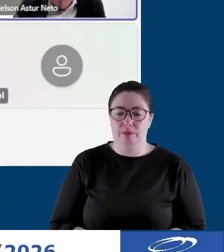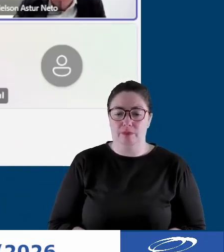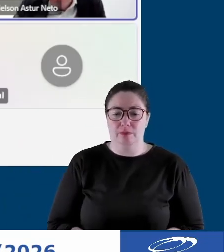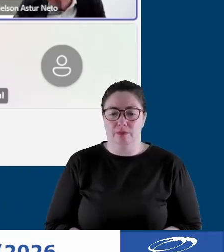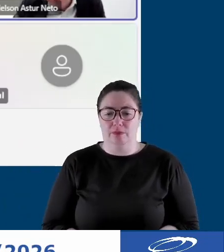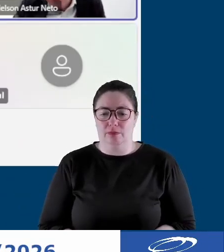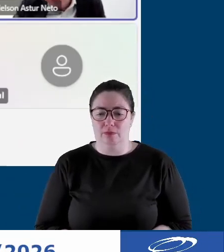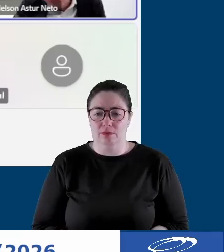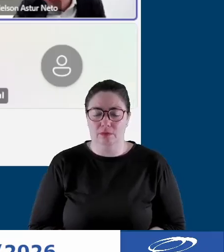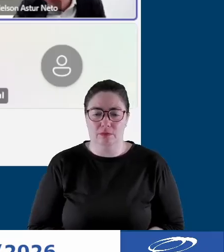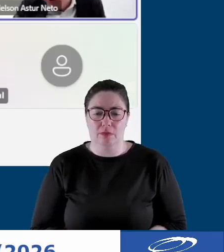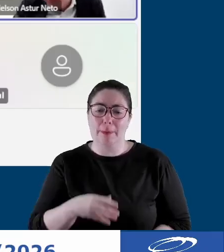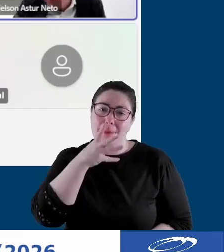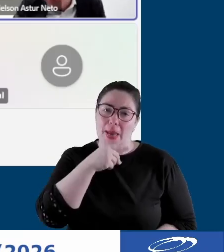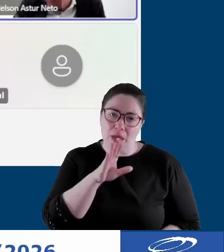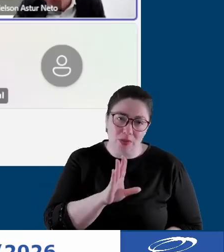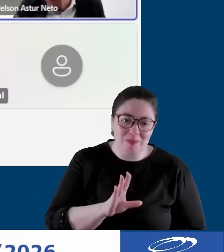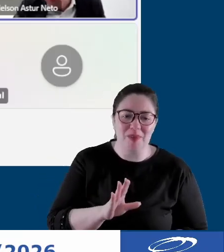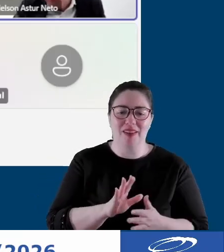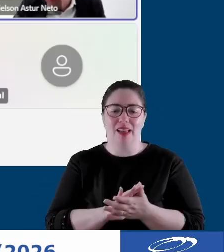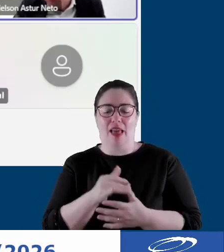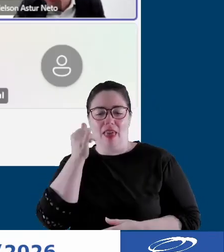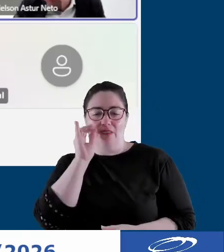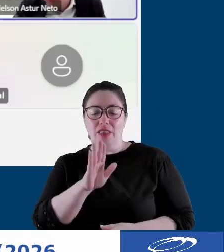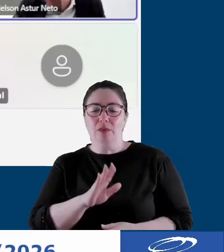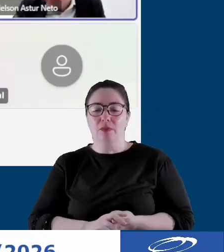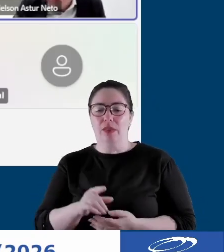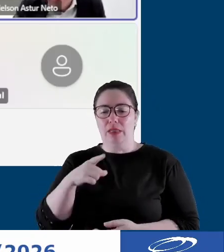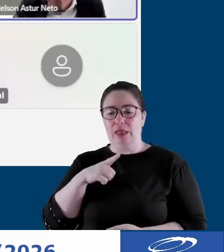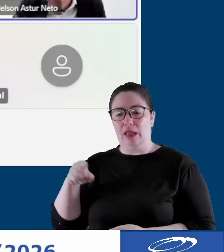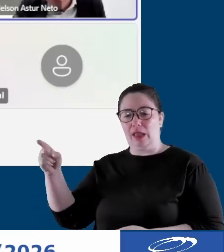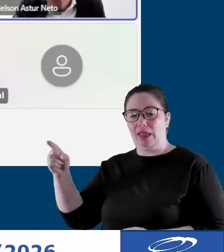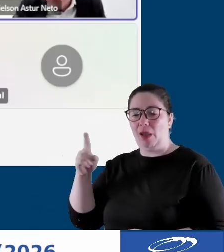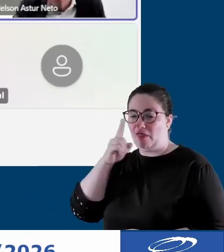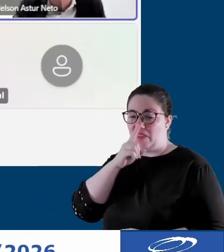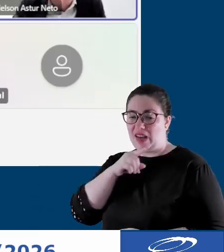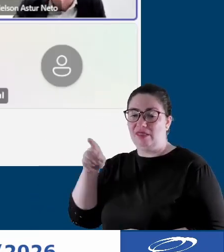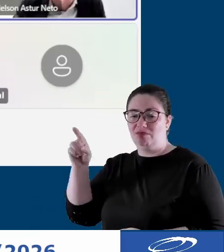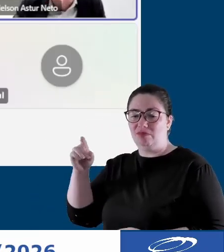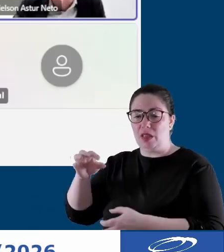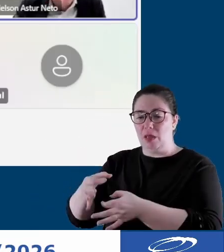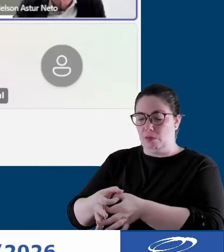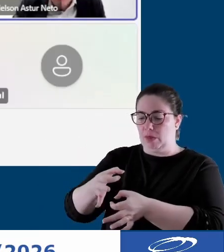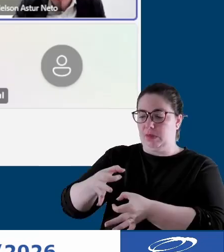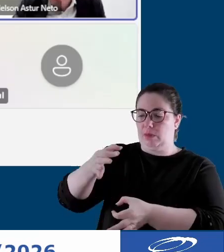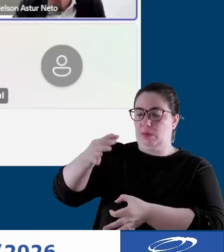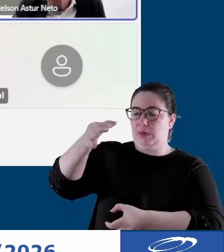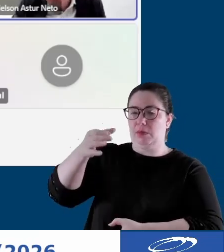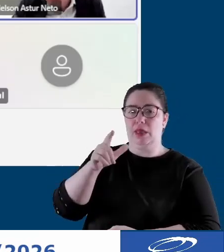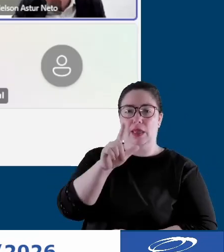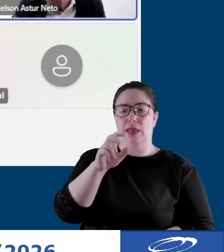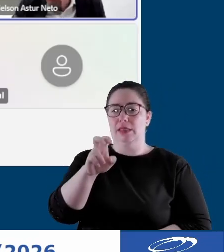uma falha distal do nível juncional, no nível L5-S1, em